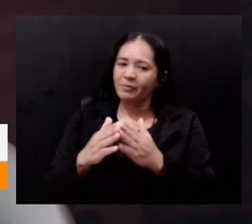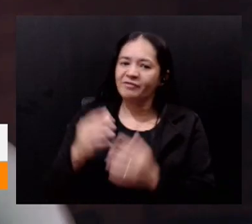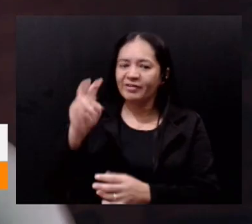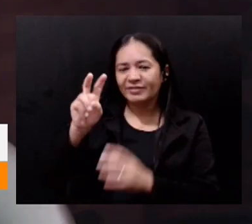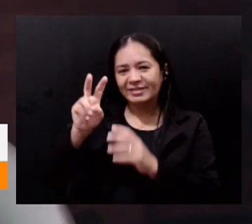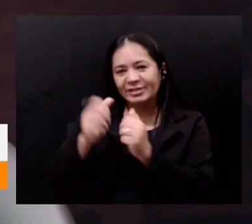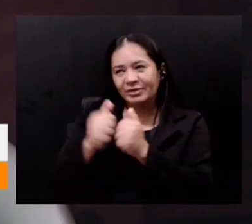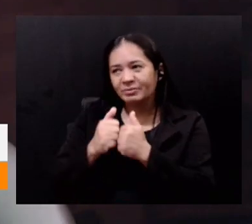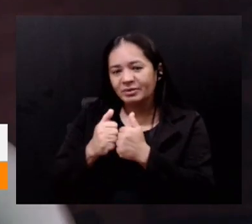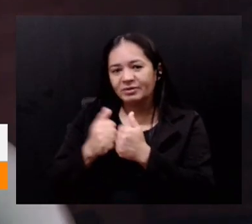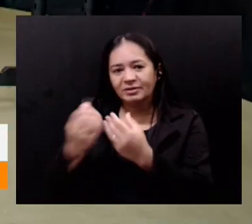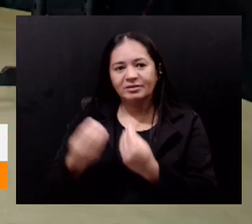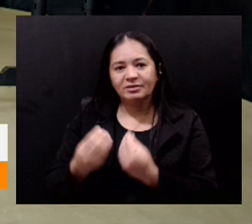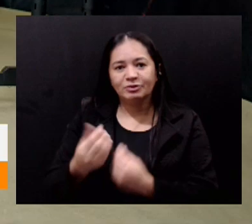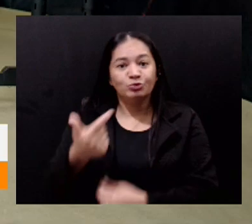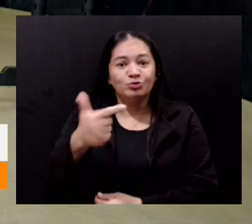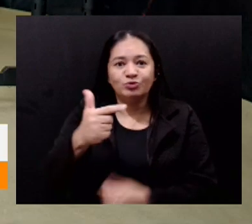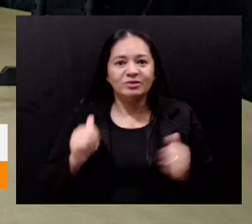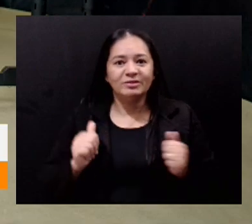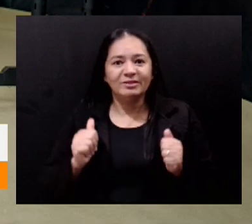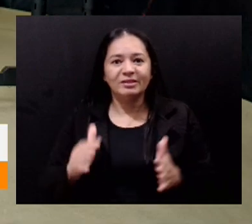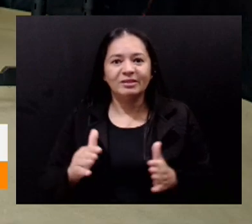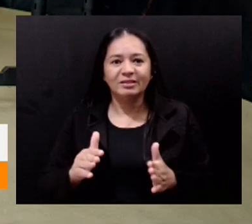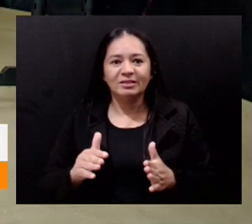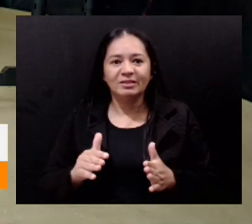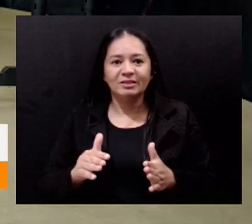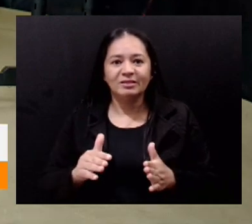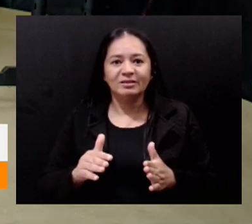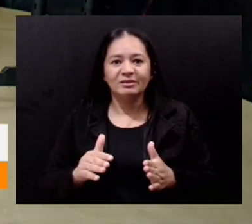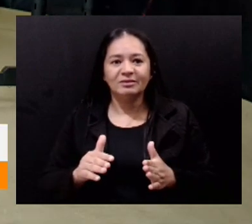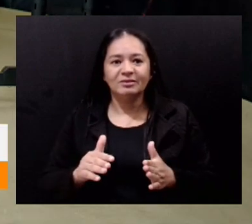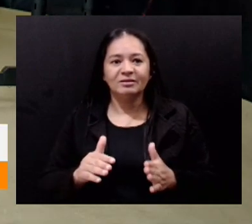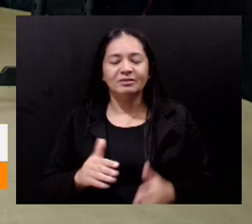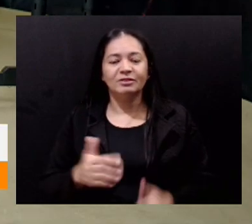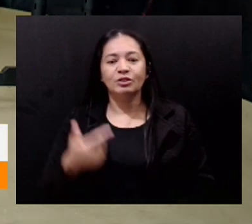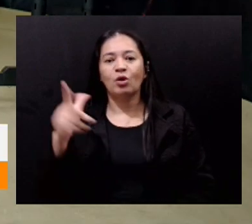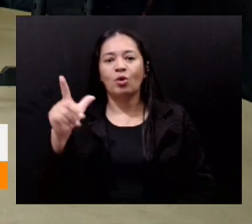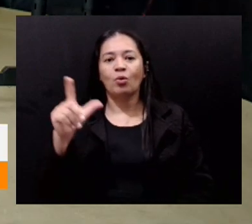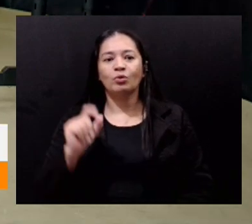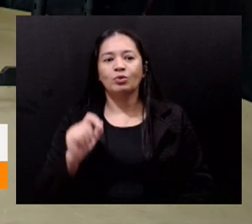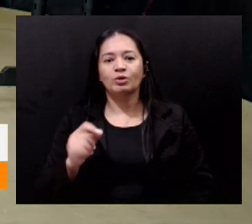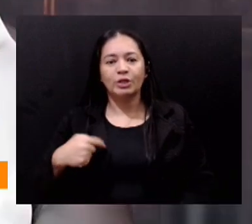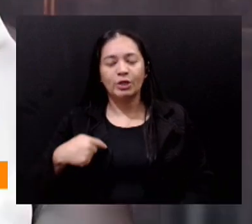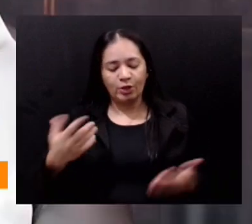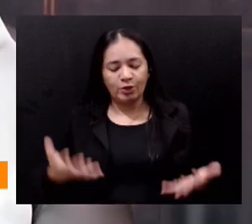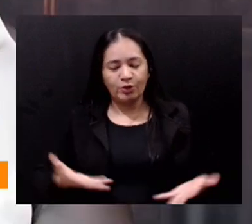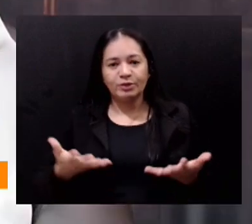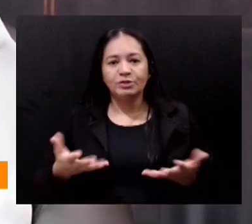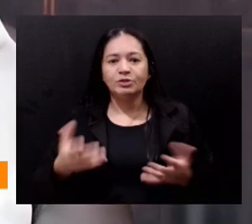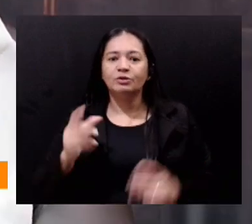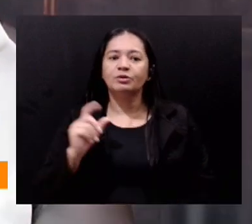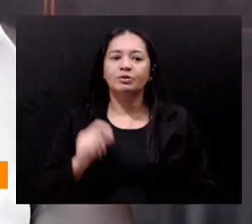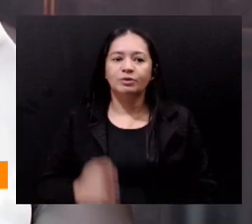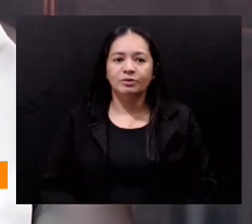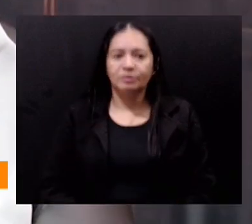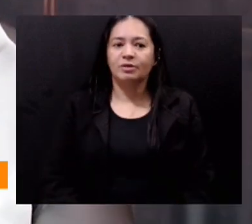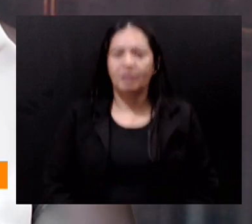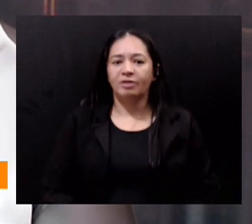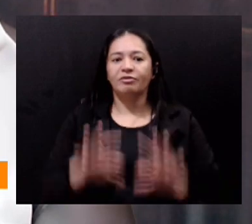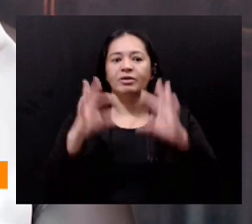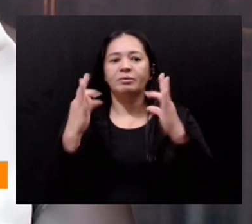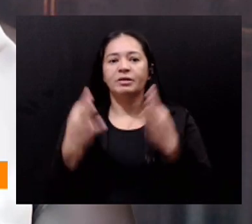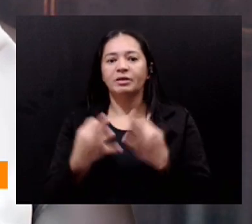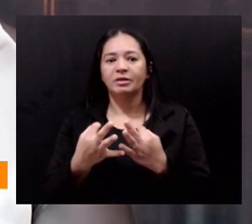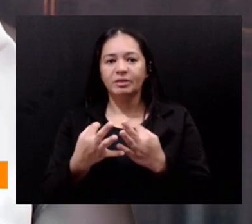ter. E tem Menina. um outro ponto que eu incentivo muito, os pais, não fazerem esse